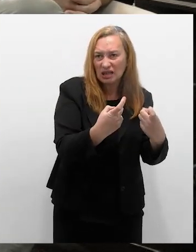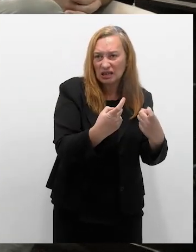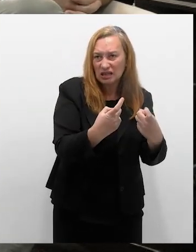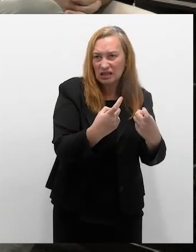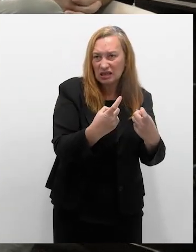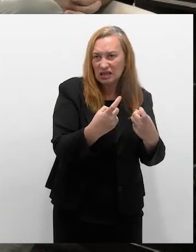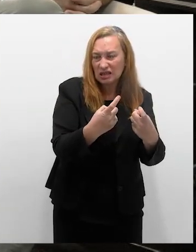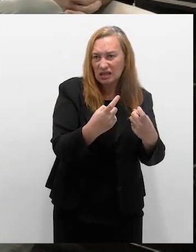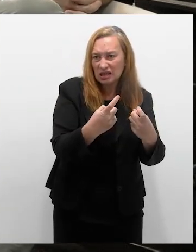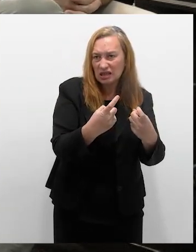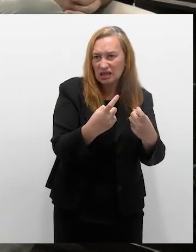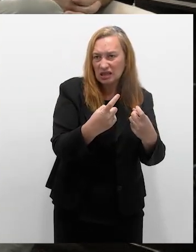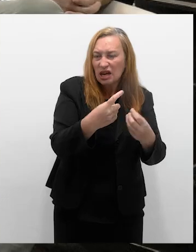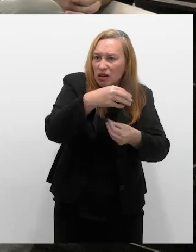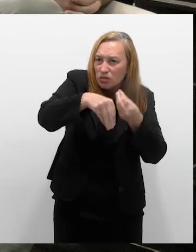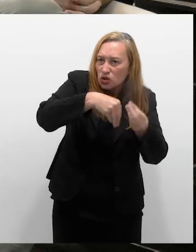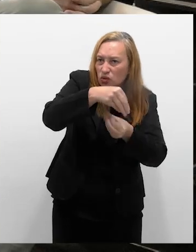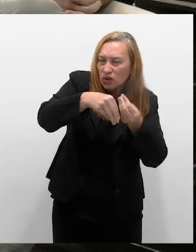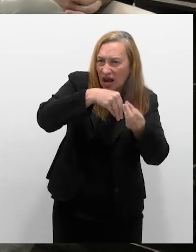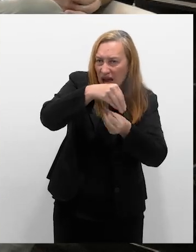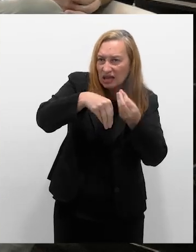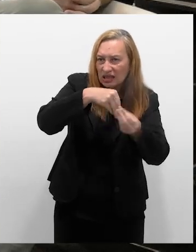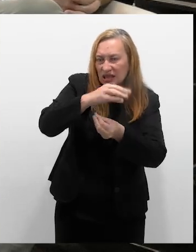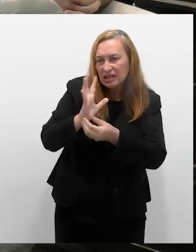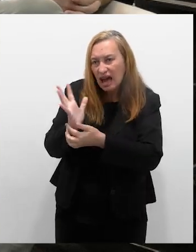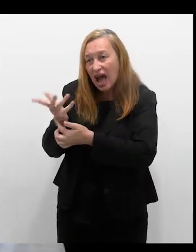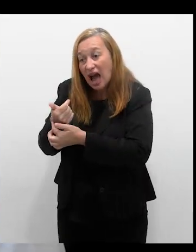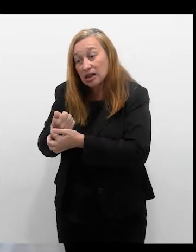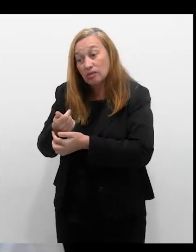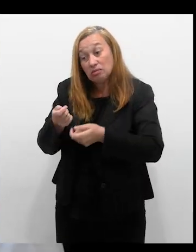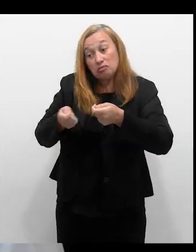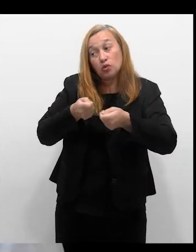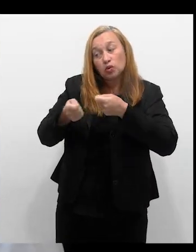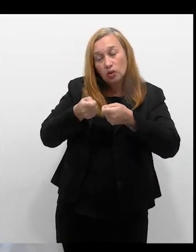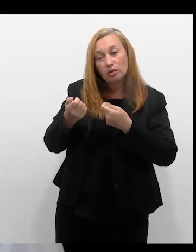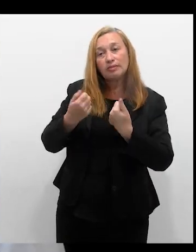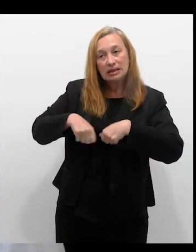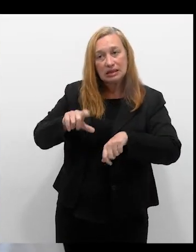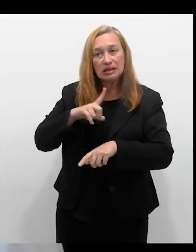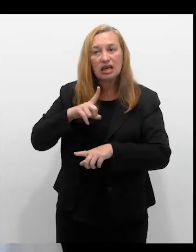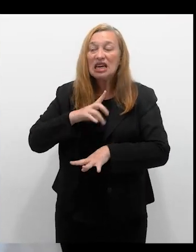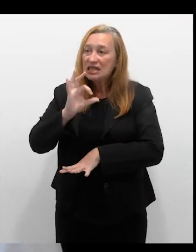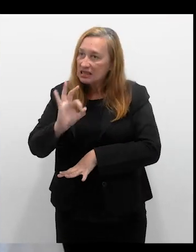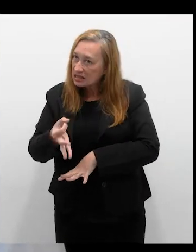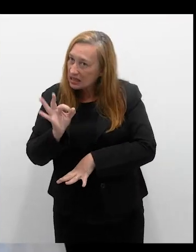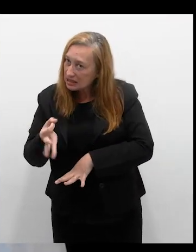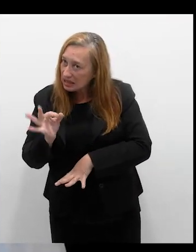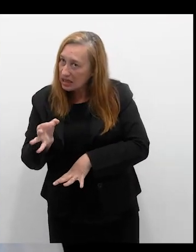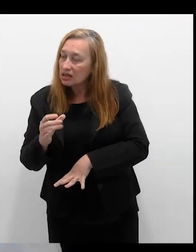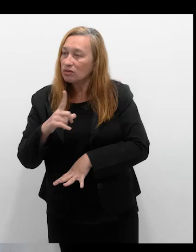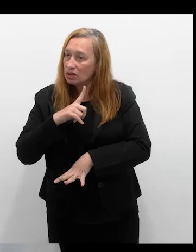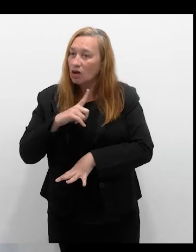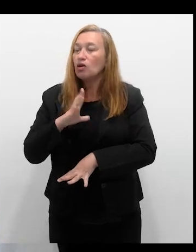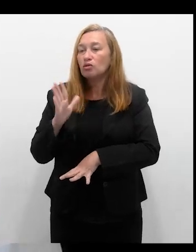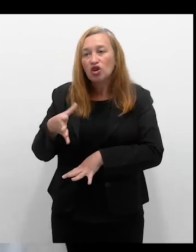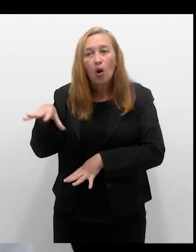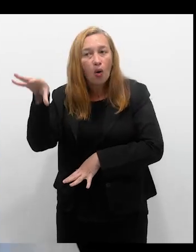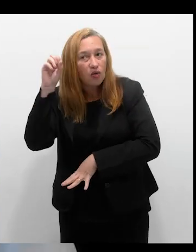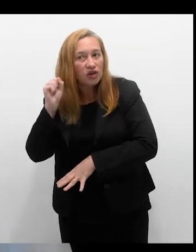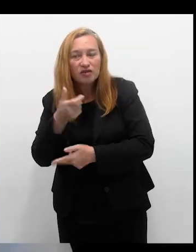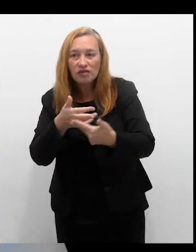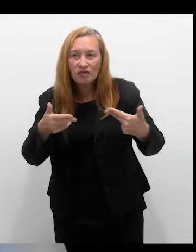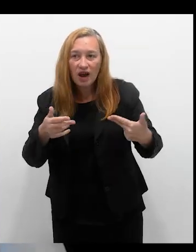estigmatização disfarçada de arte, talvez a gente deva dar uma controlada, porque eu tenho certeza absoluta, e assim como eu já